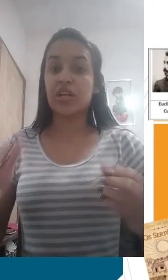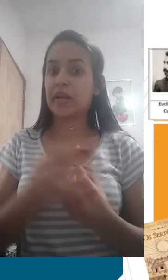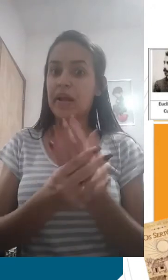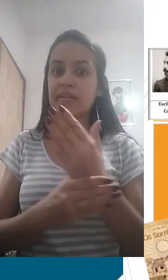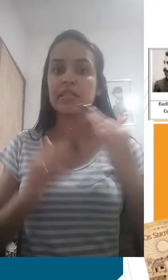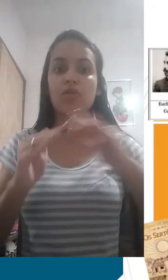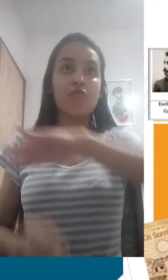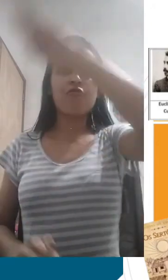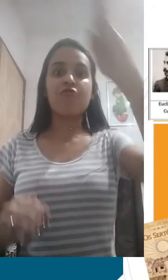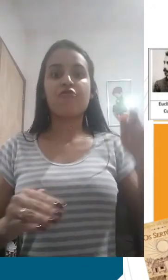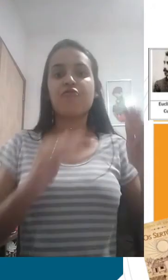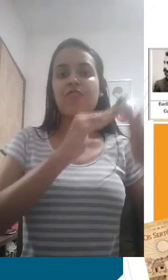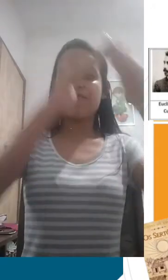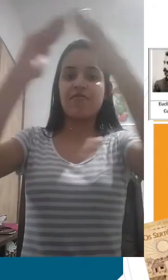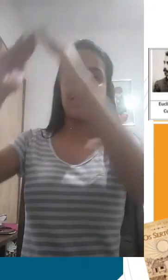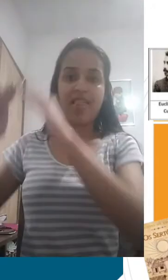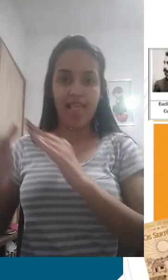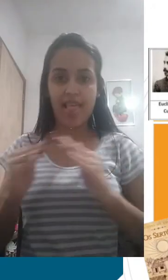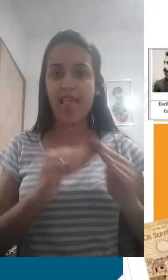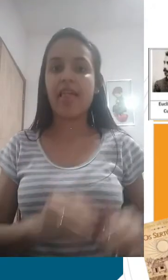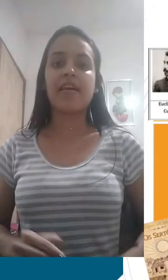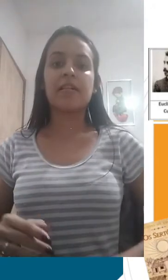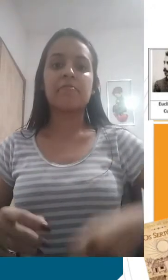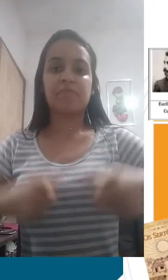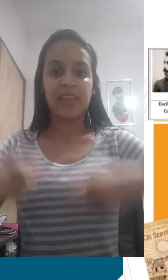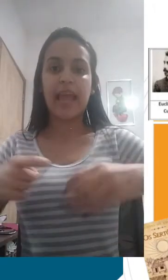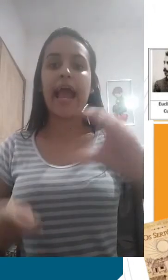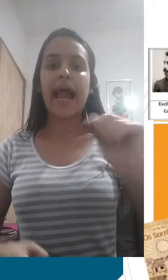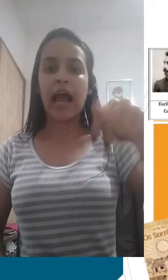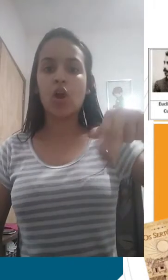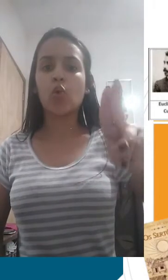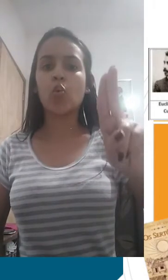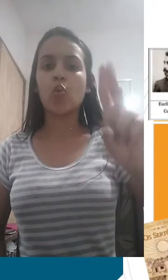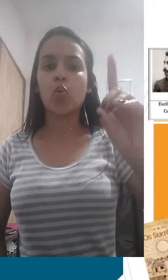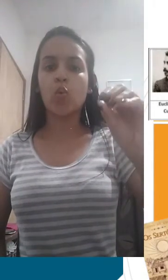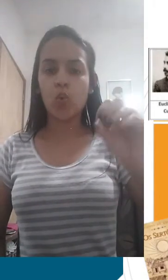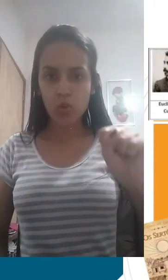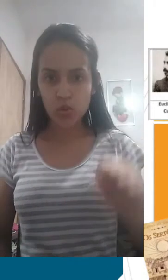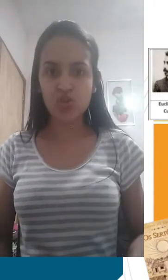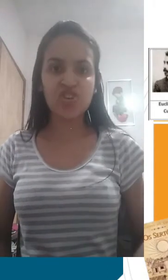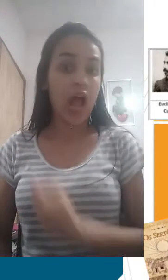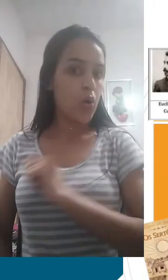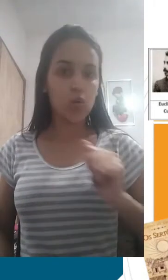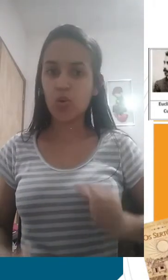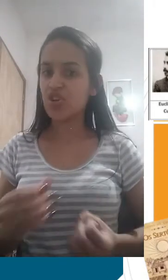fatos históricos que levavam os autores desse período a realizarem críticas